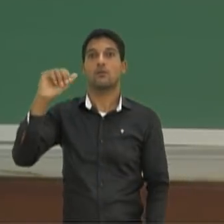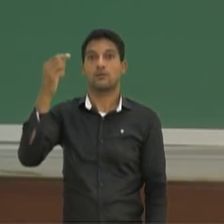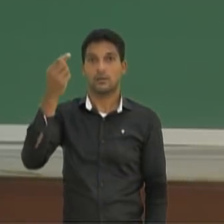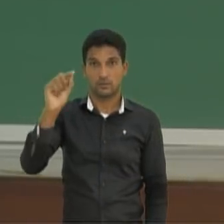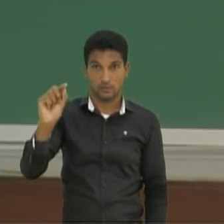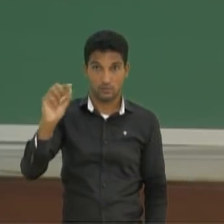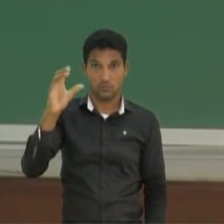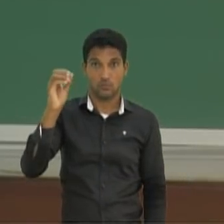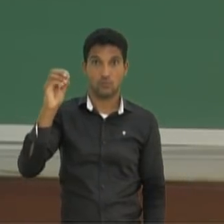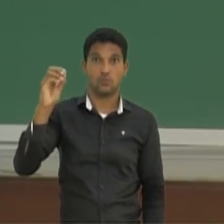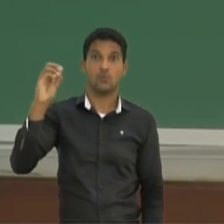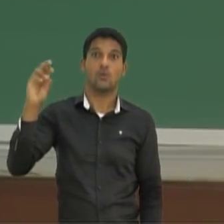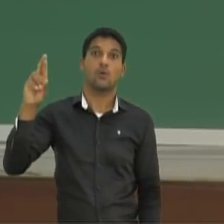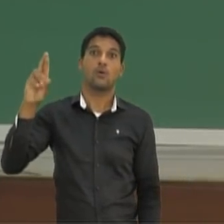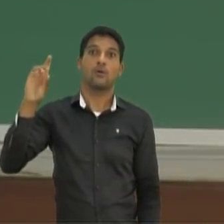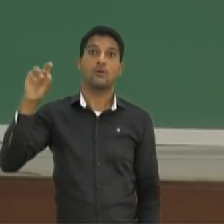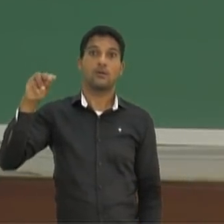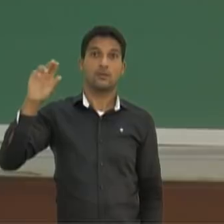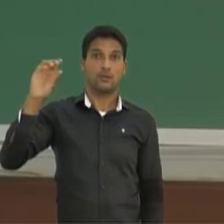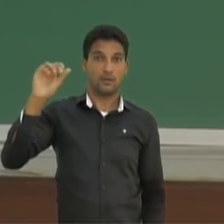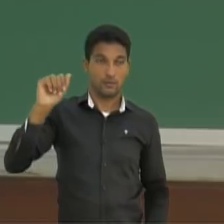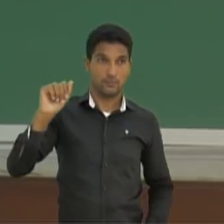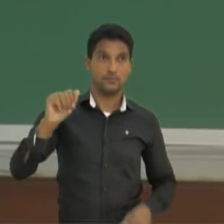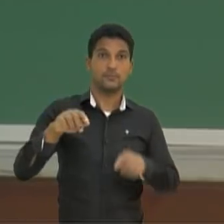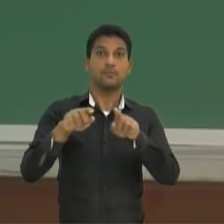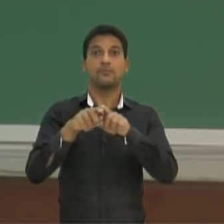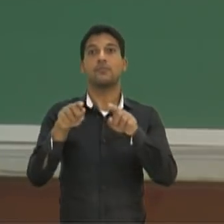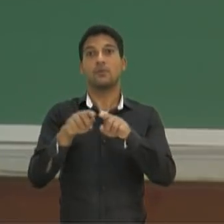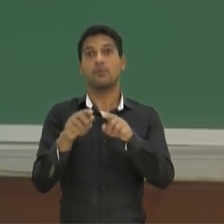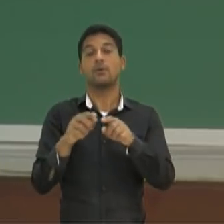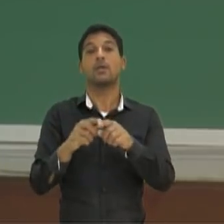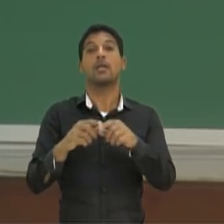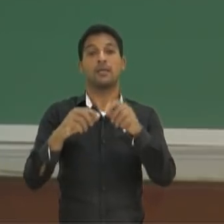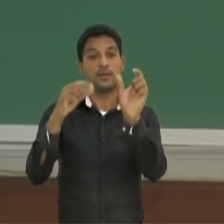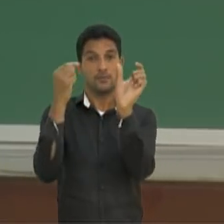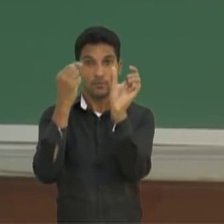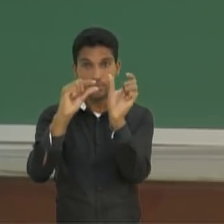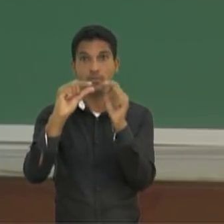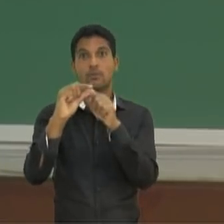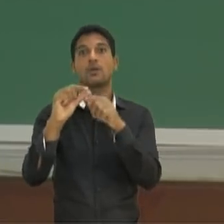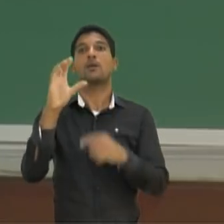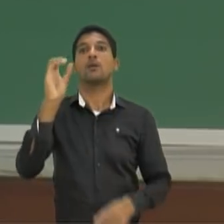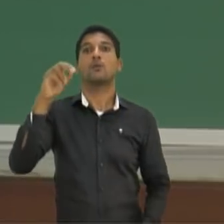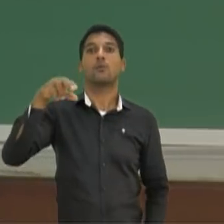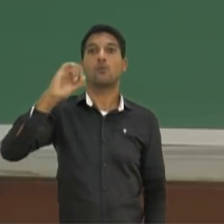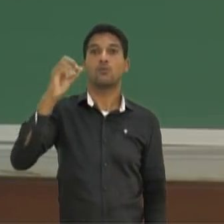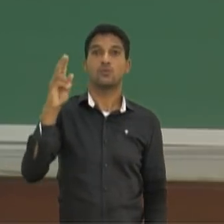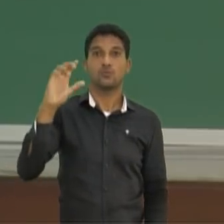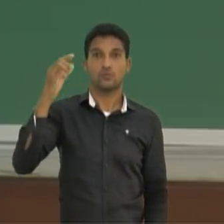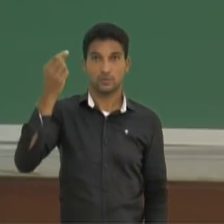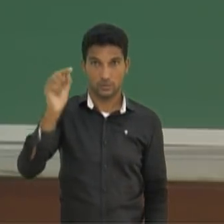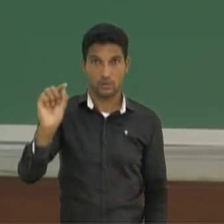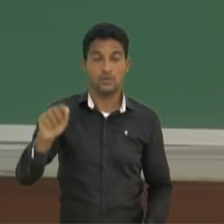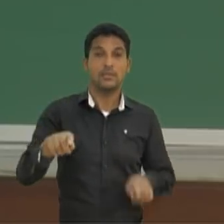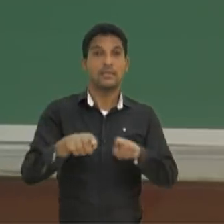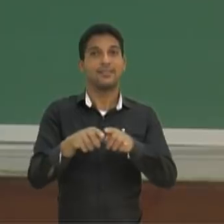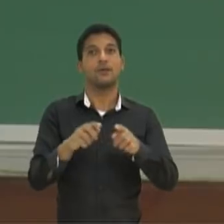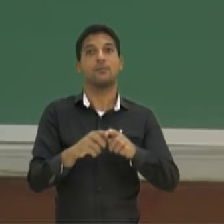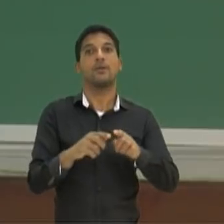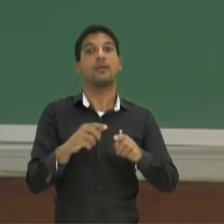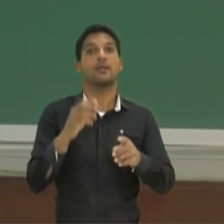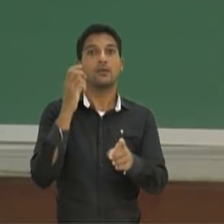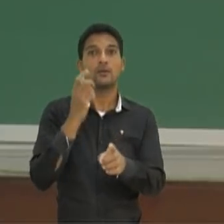presentes nos textos marcadas por conjunções e, por fim, vamos identificar os efeitos de ironia ou humor,